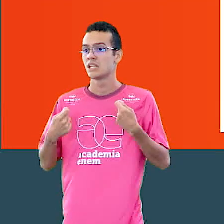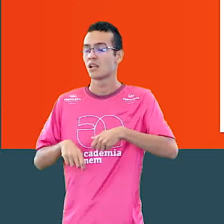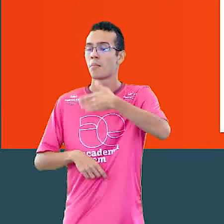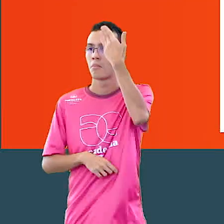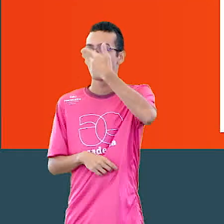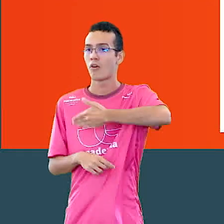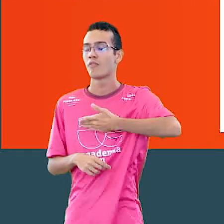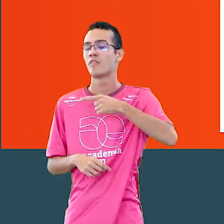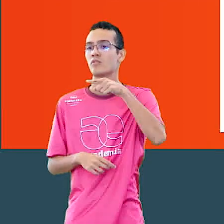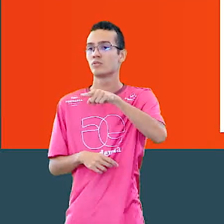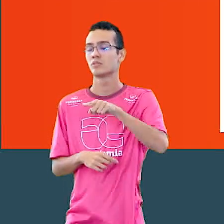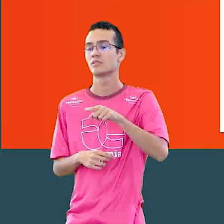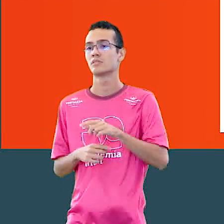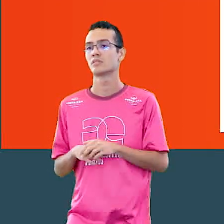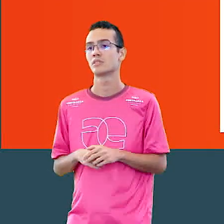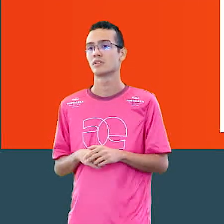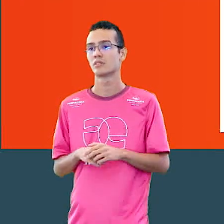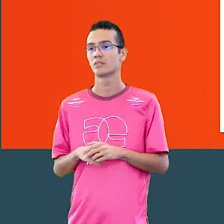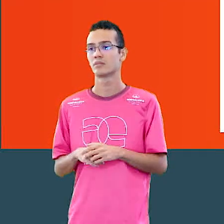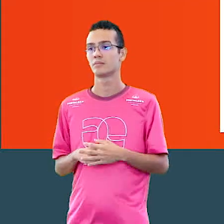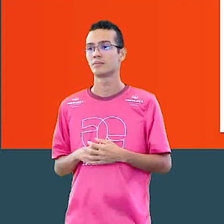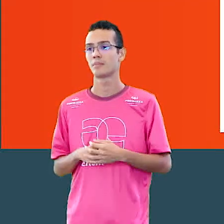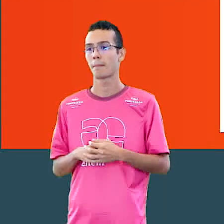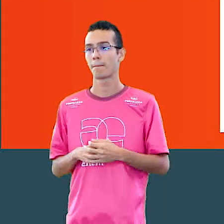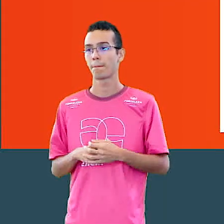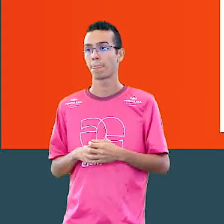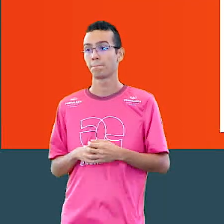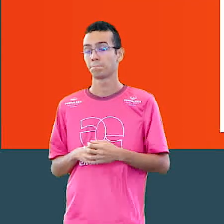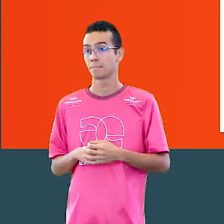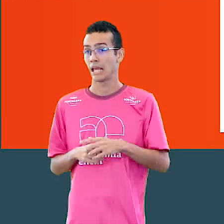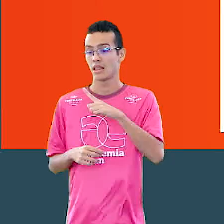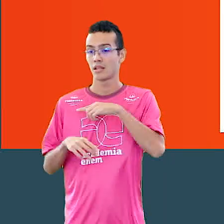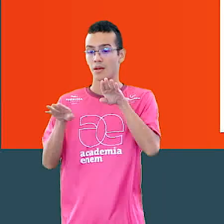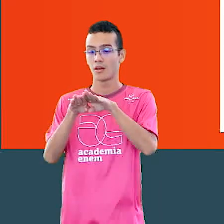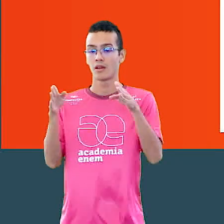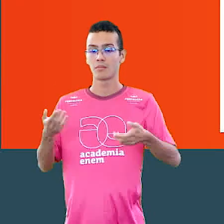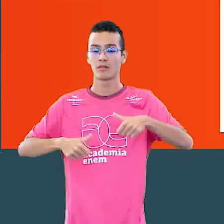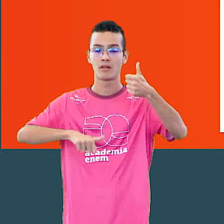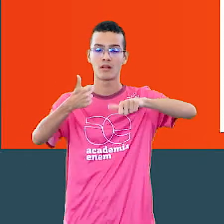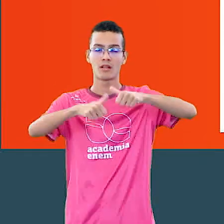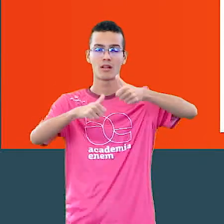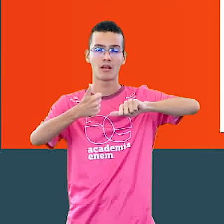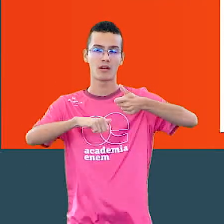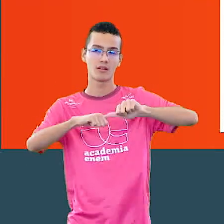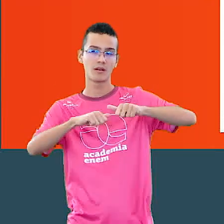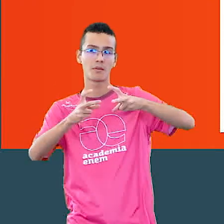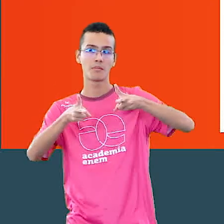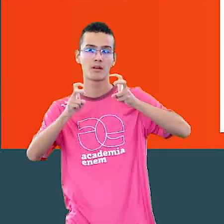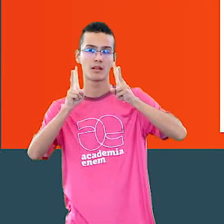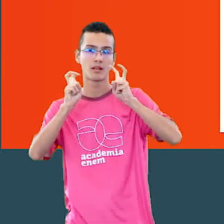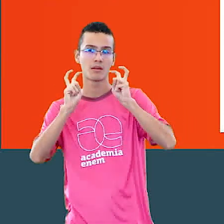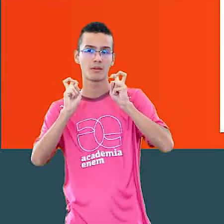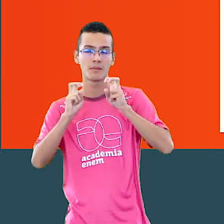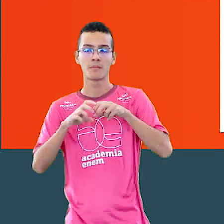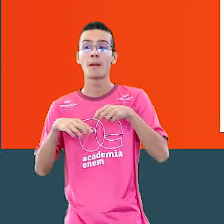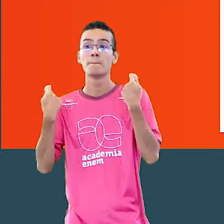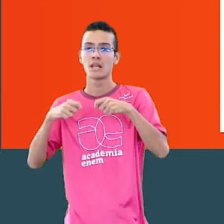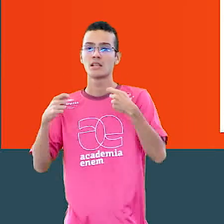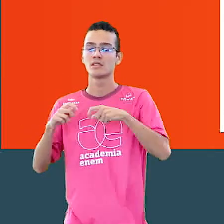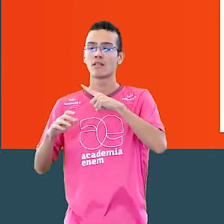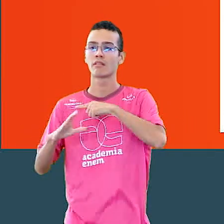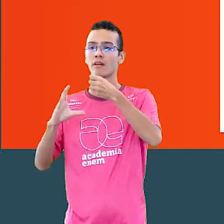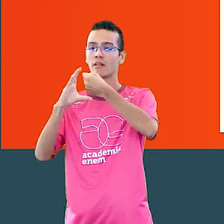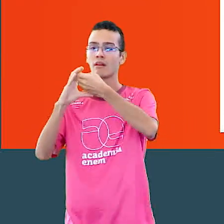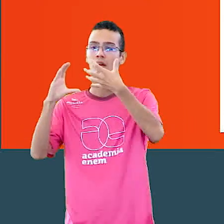uma banca examinadora que vai avaliar você. E você precisa ter as características,